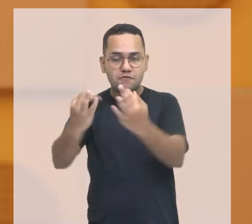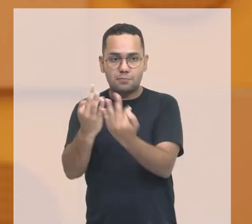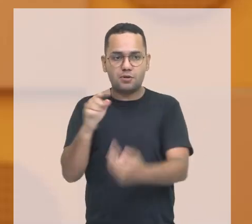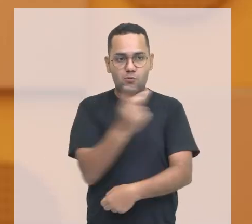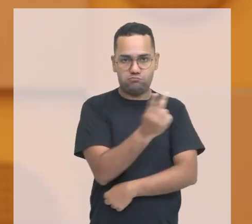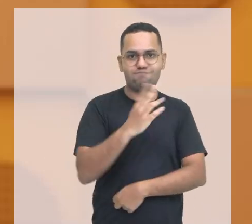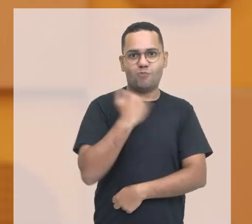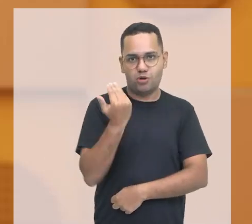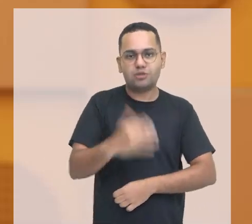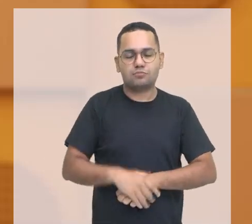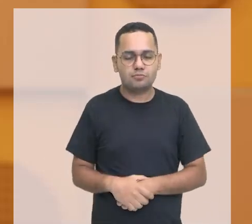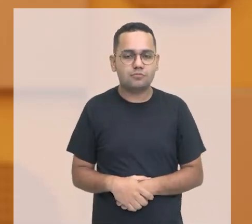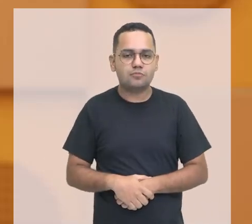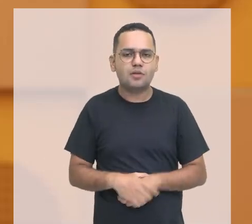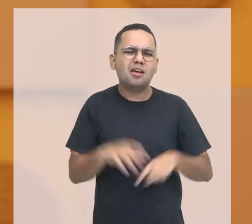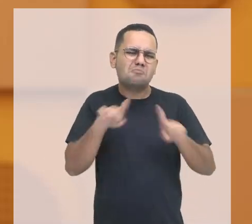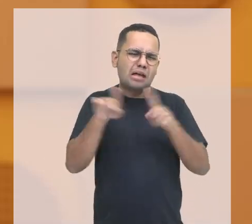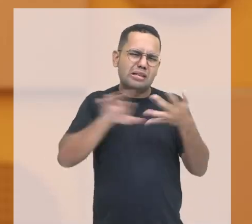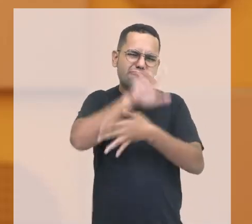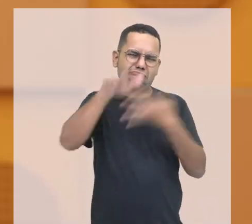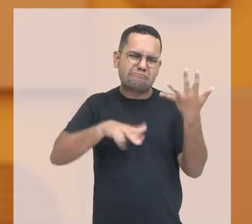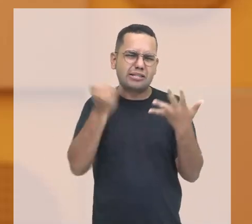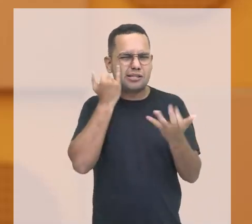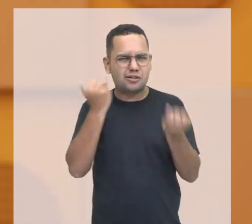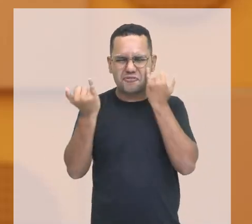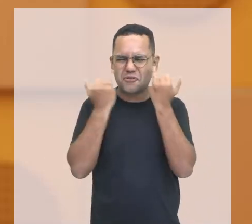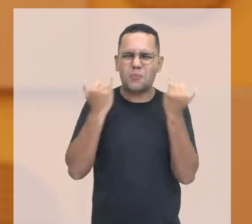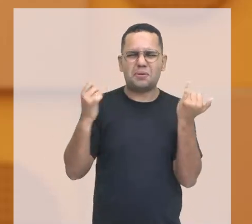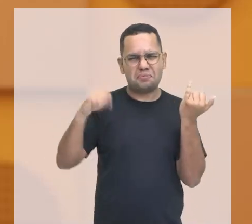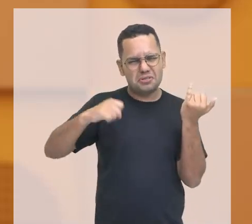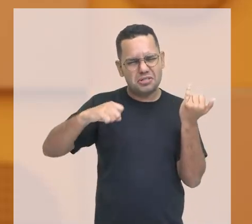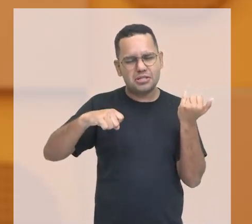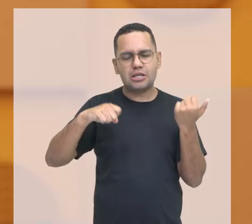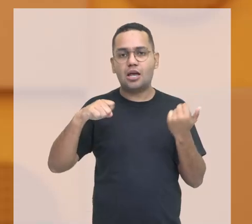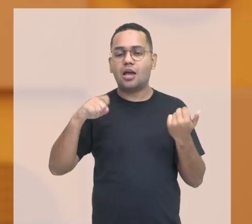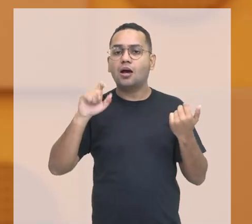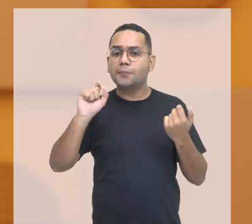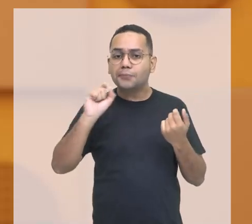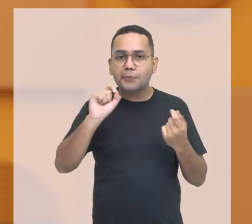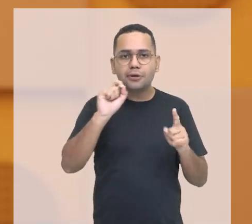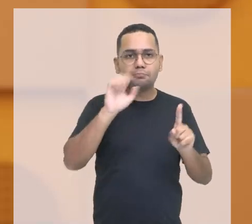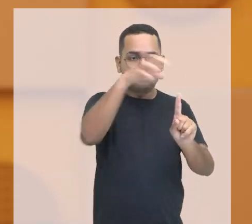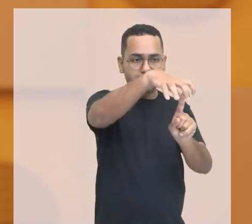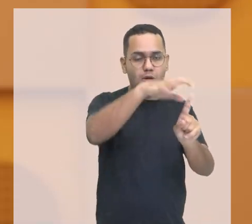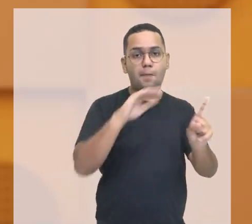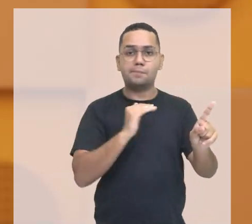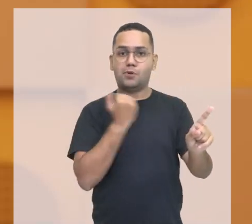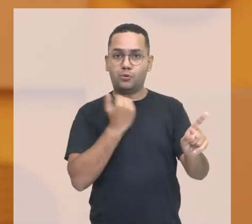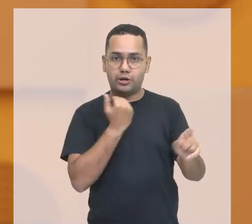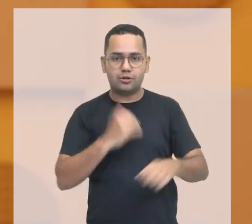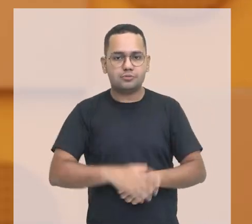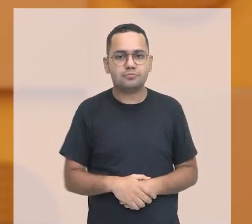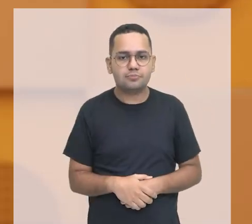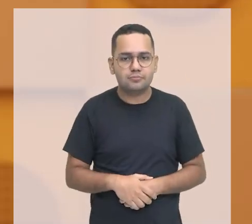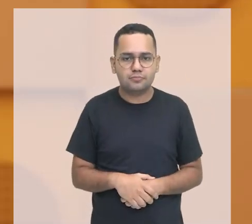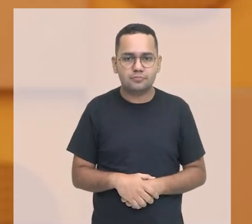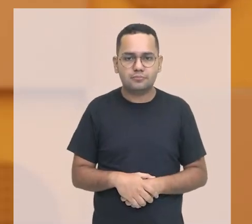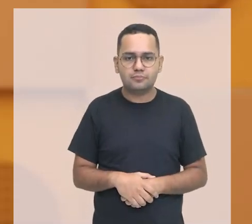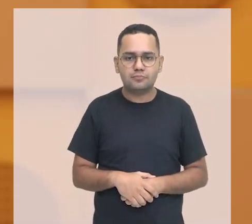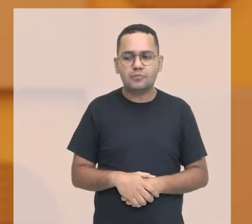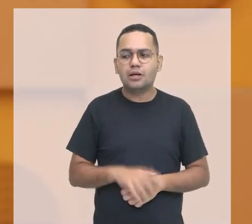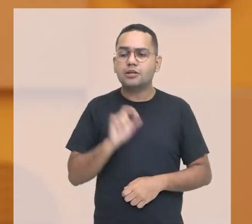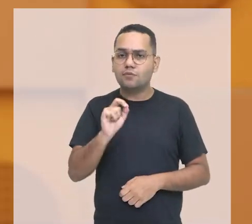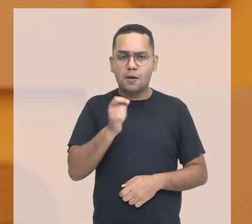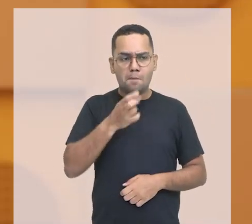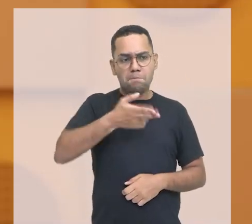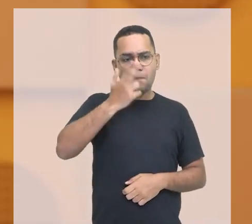surgiram, muitas lendas urbanas surgiram a partir da execução do Nicolau II, que foi sumariamente executado,